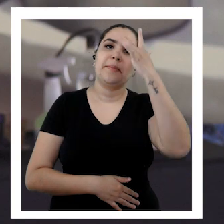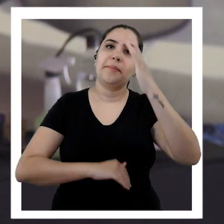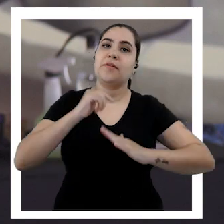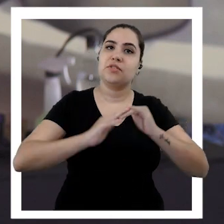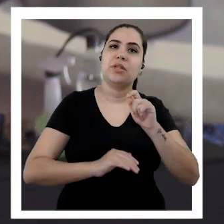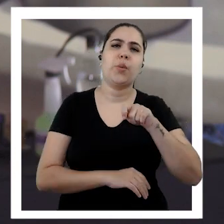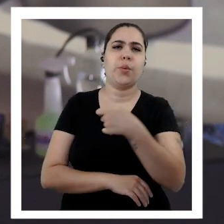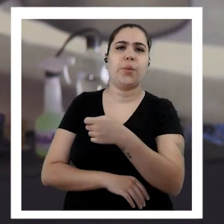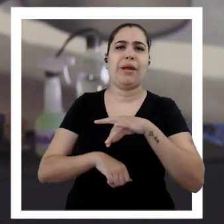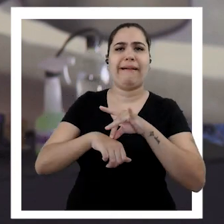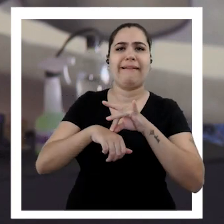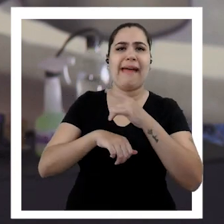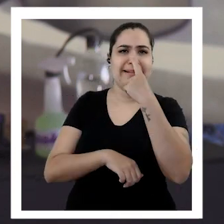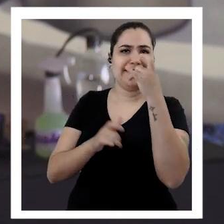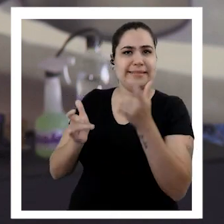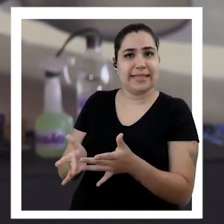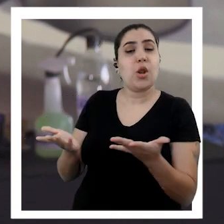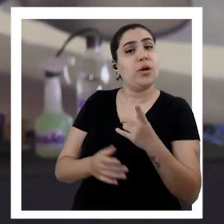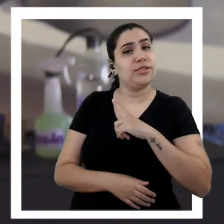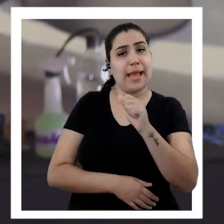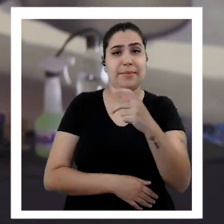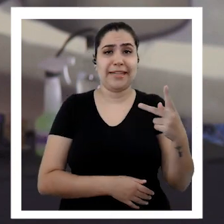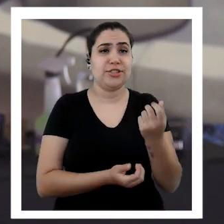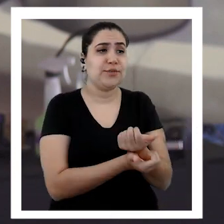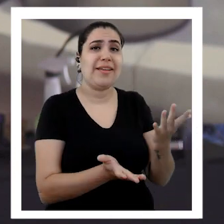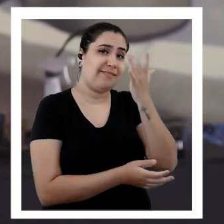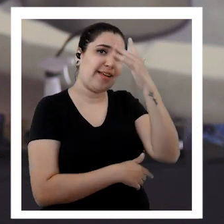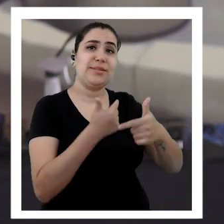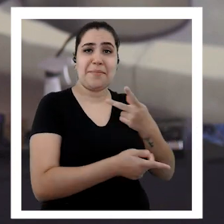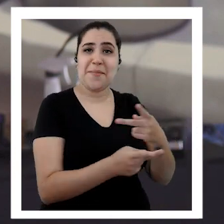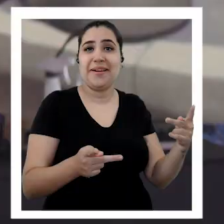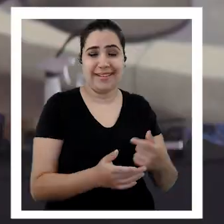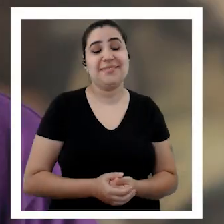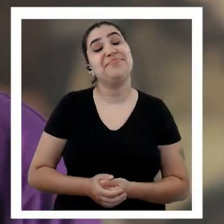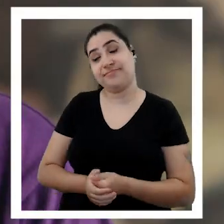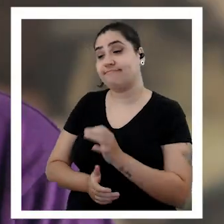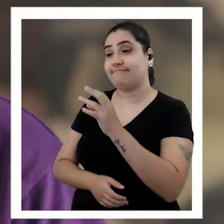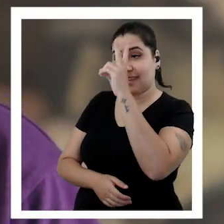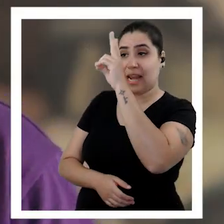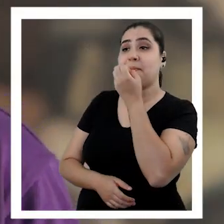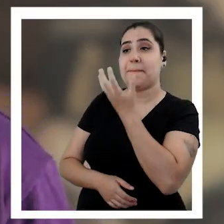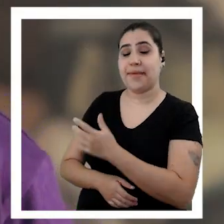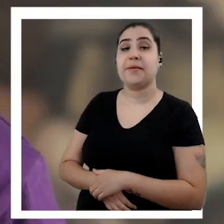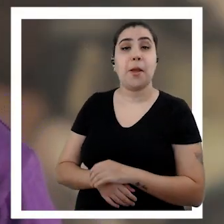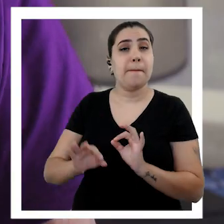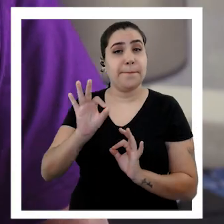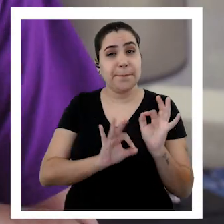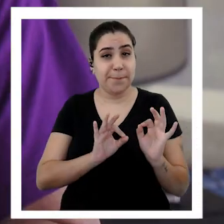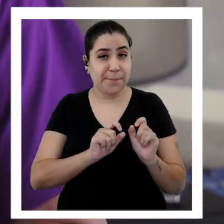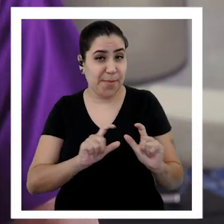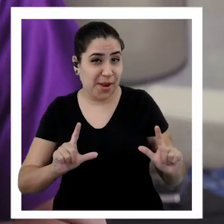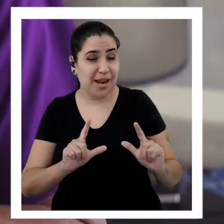que esses profissionais já foram chamados de carniceiro e hoje tem até um aplicativo que facilita o seu trabalho. Sim, bem lembrado, Anne.